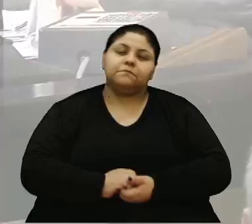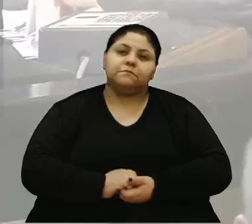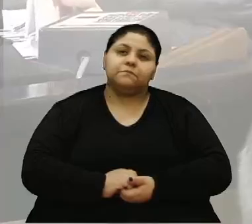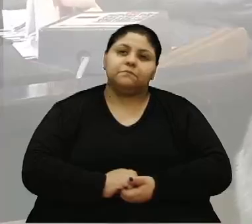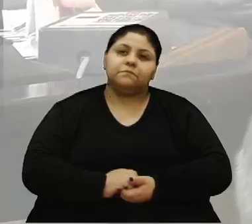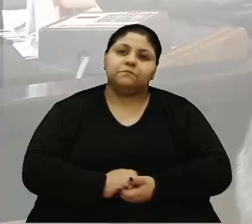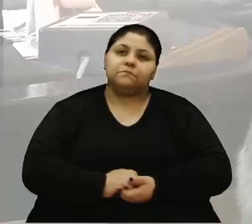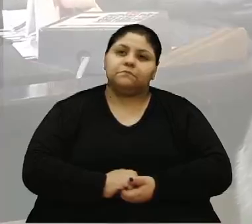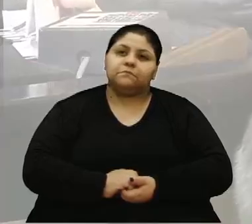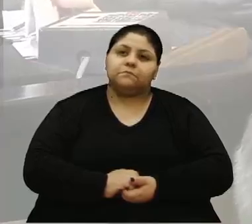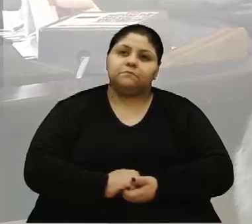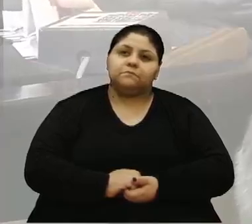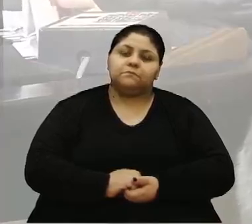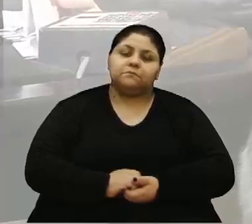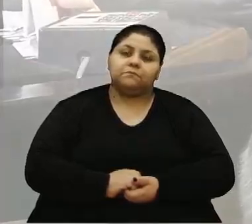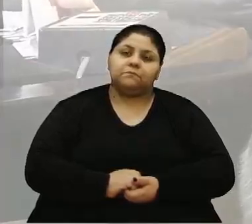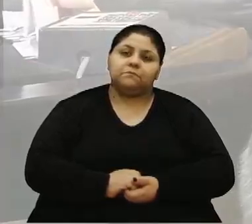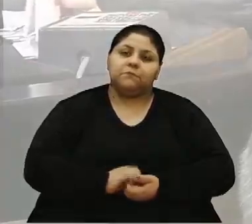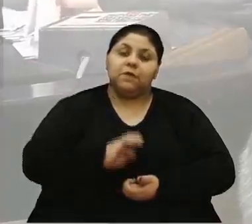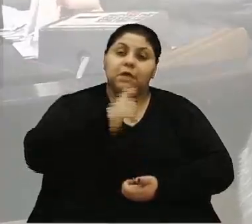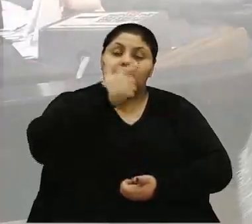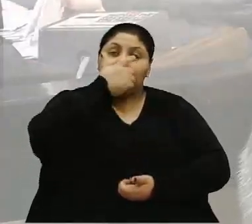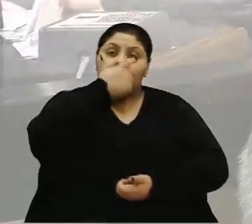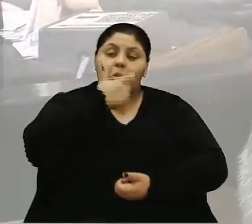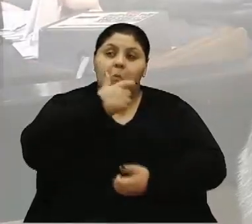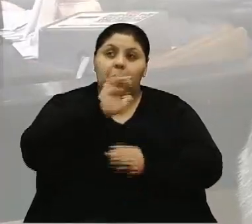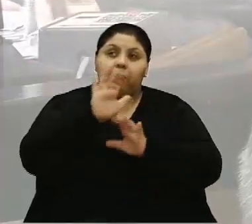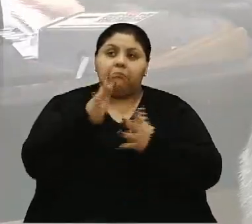aonde parece que